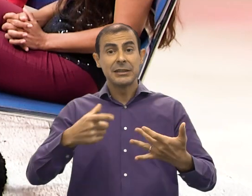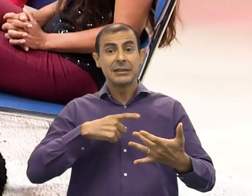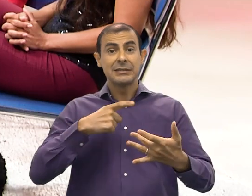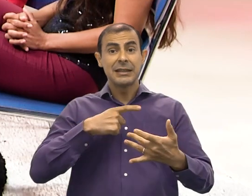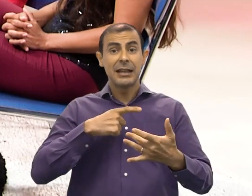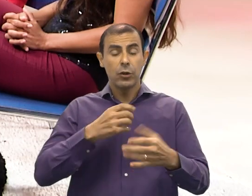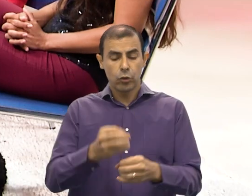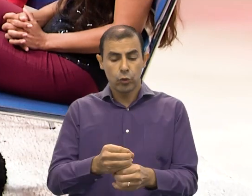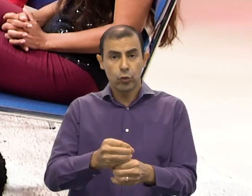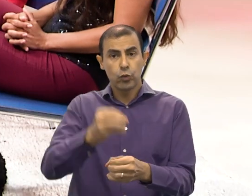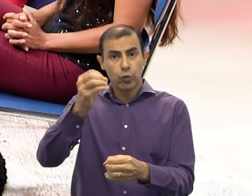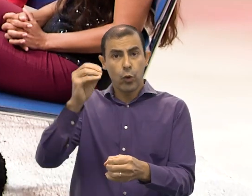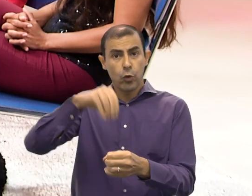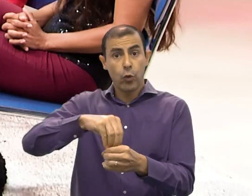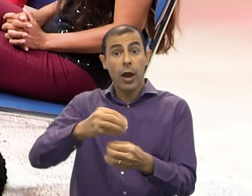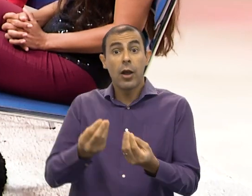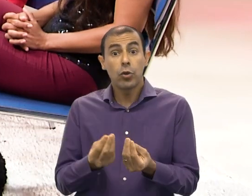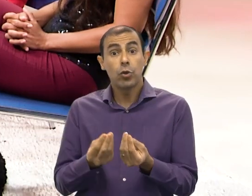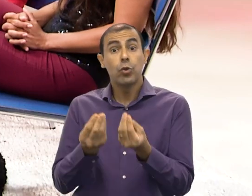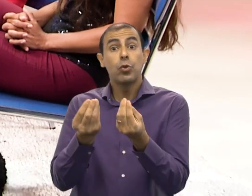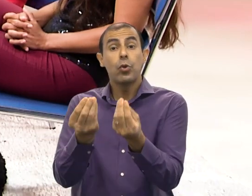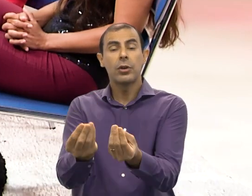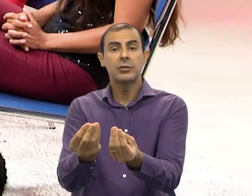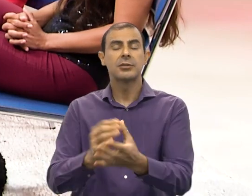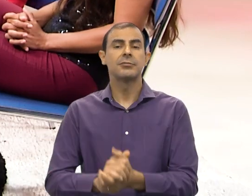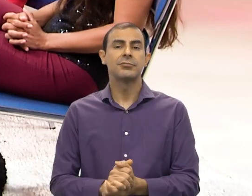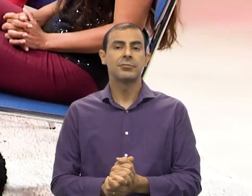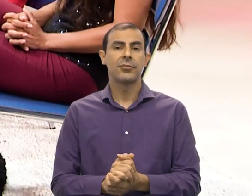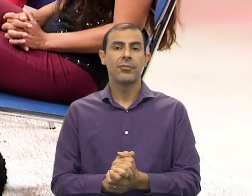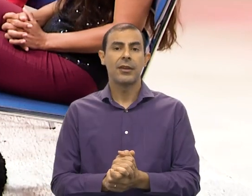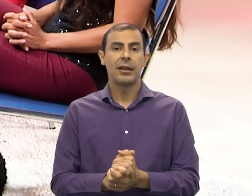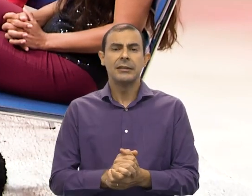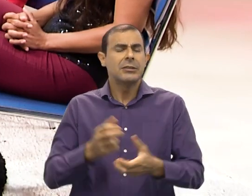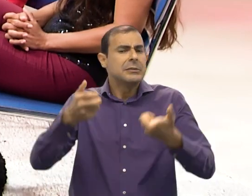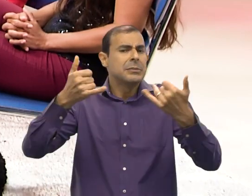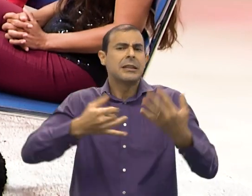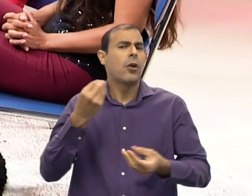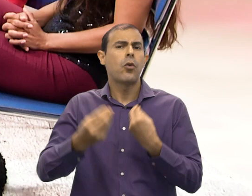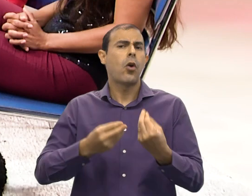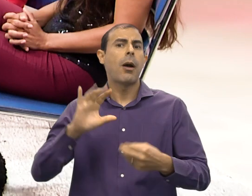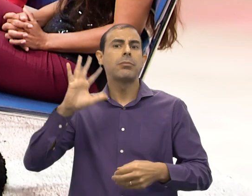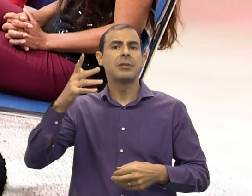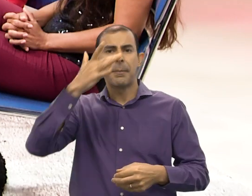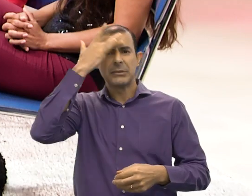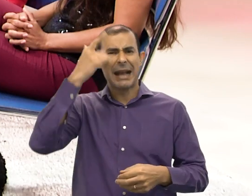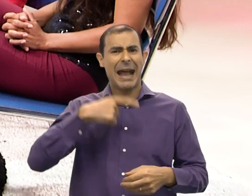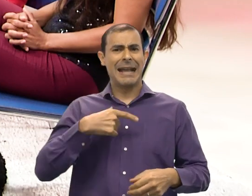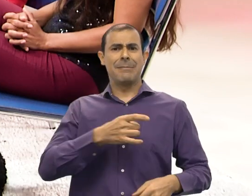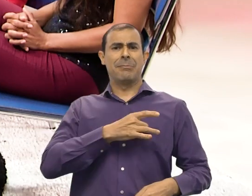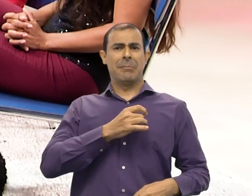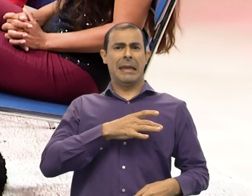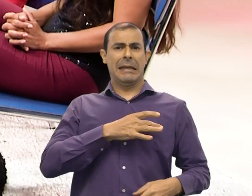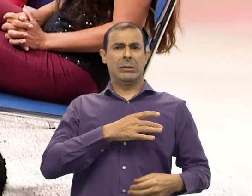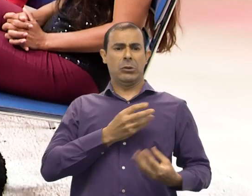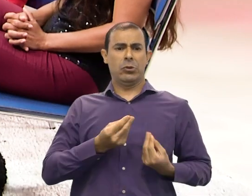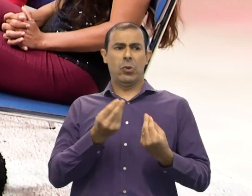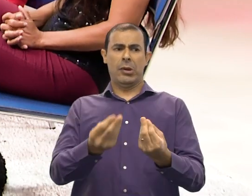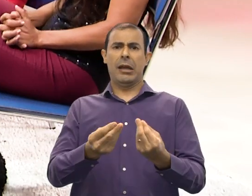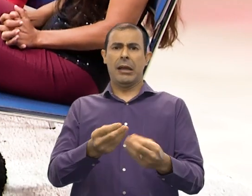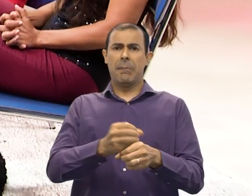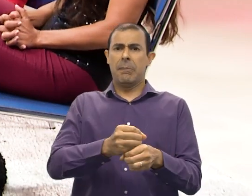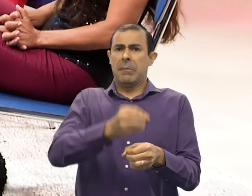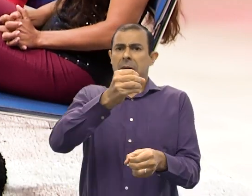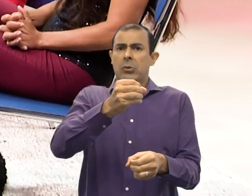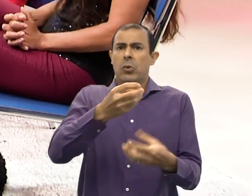pode escolher, com base no quadro clínico? Fala um pouquinho para a gente tirar esse mito do medo dessa doação de medula.